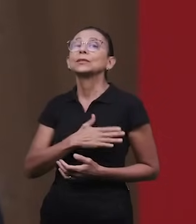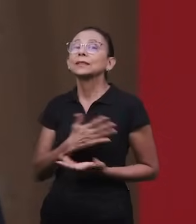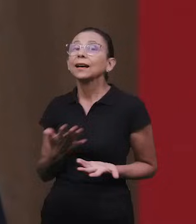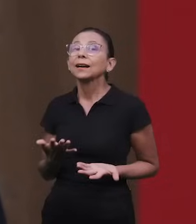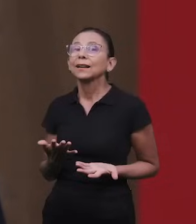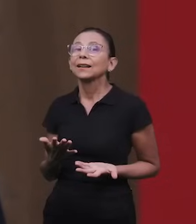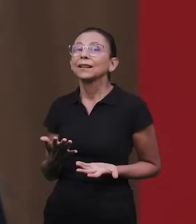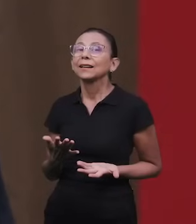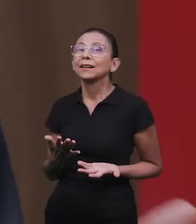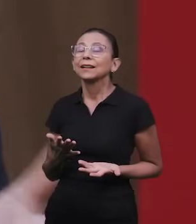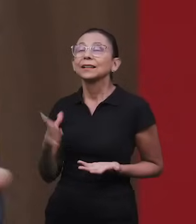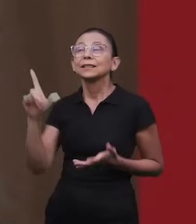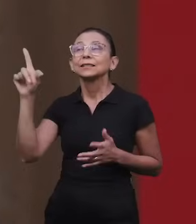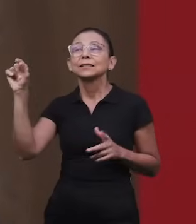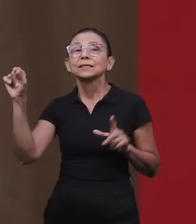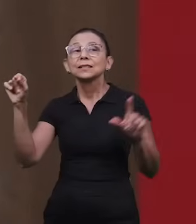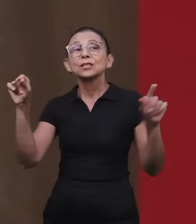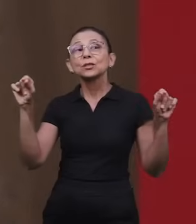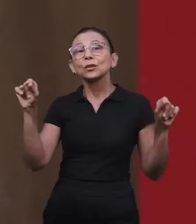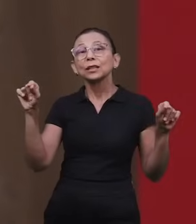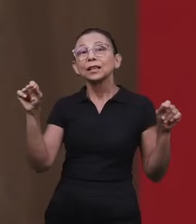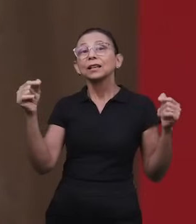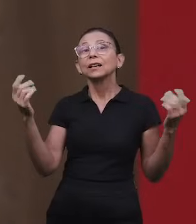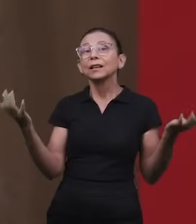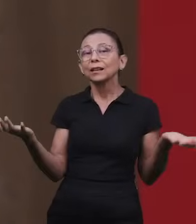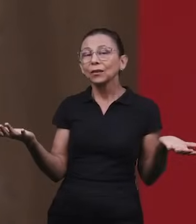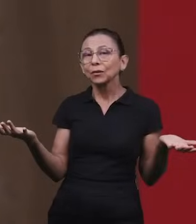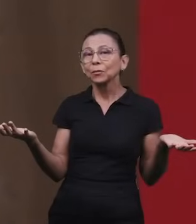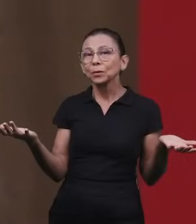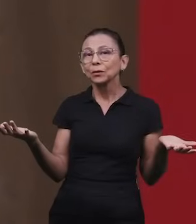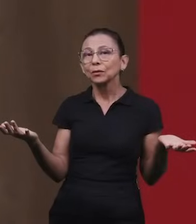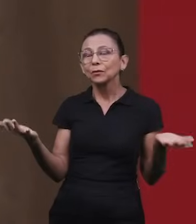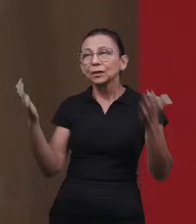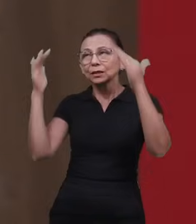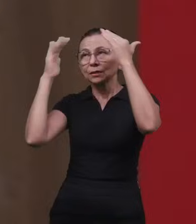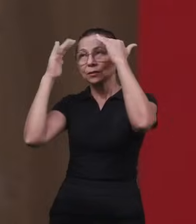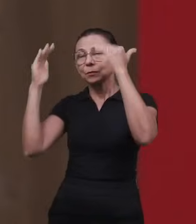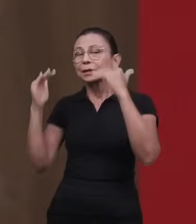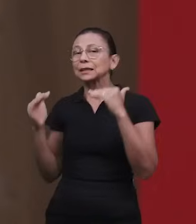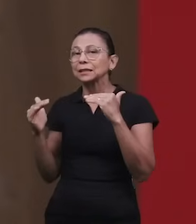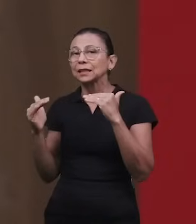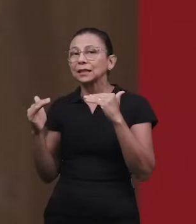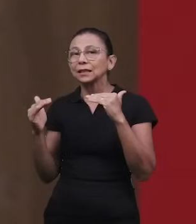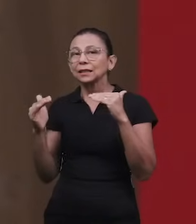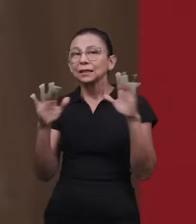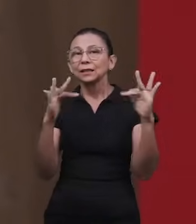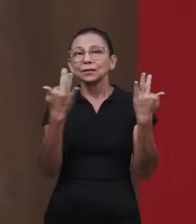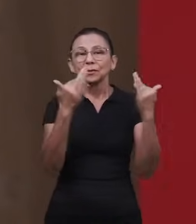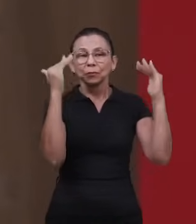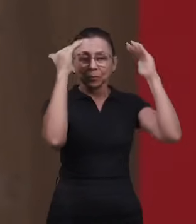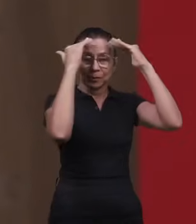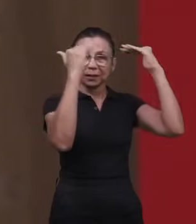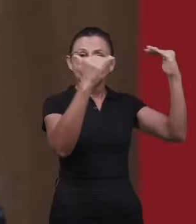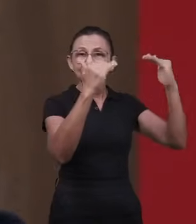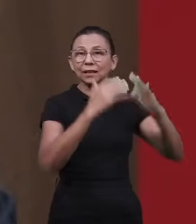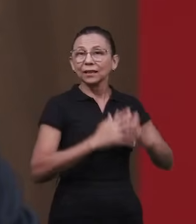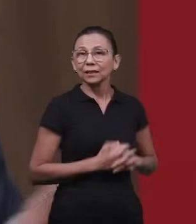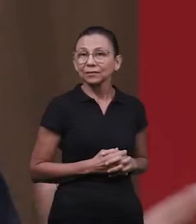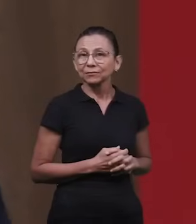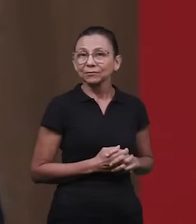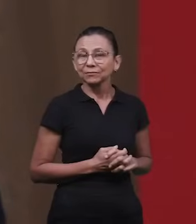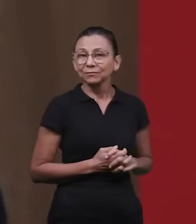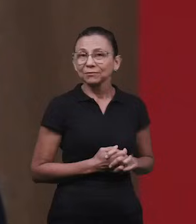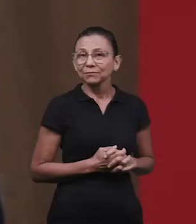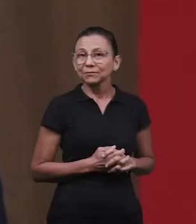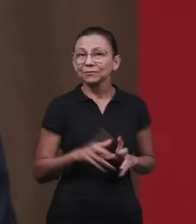escolher, você vai ter que fazer uma escolha. Vai ficar ruim diante do Senhor, de mal do Senhor, vamos dizer assim, em tribulação com o Senhor,